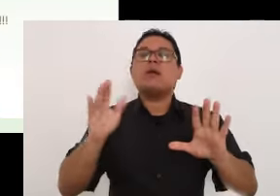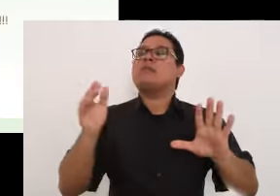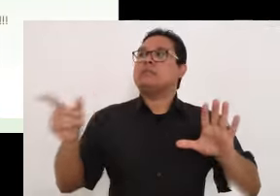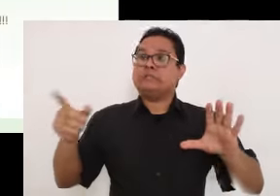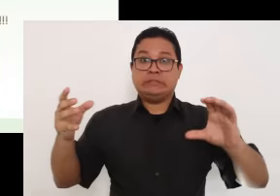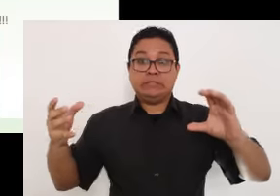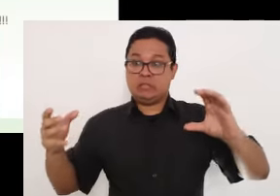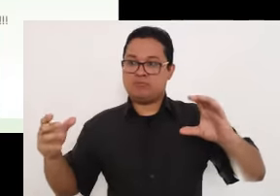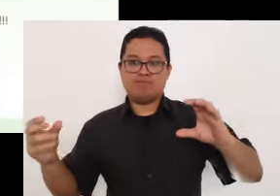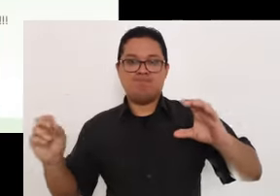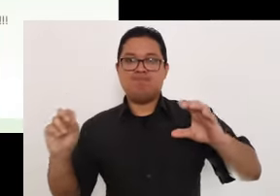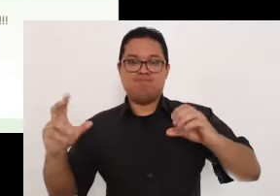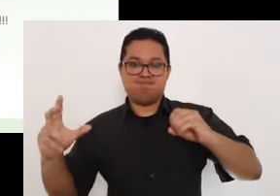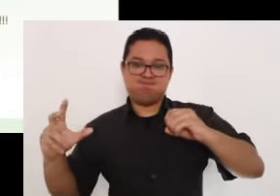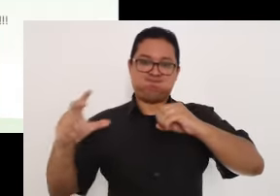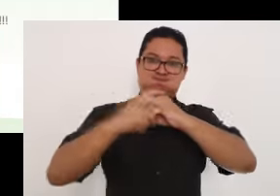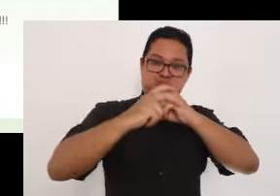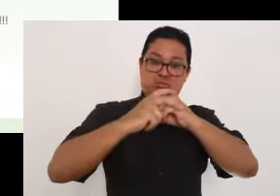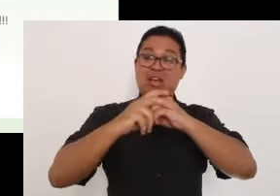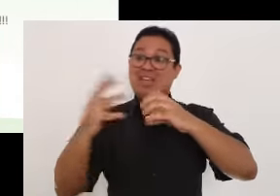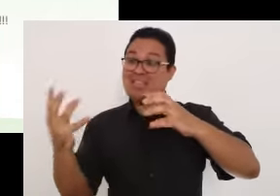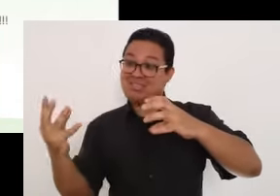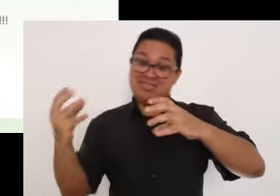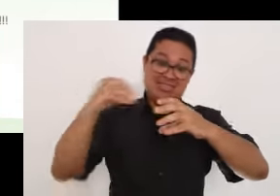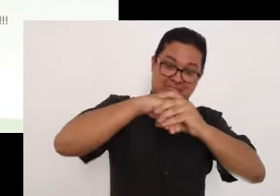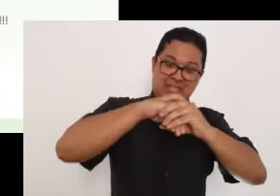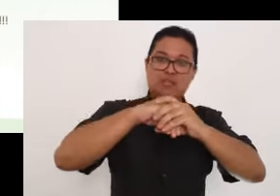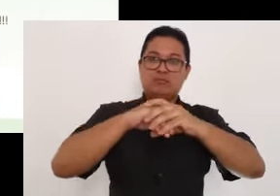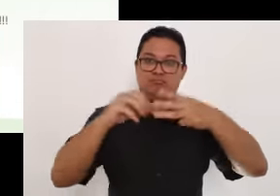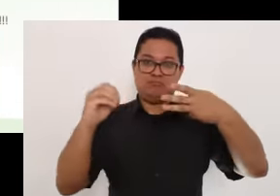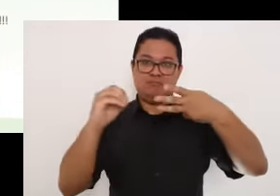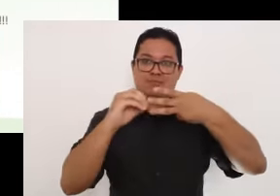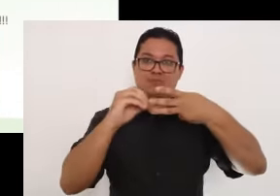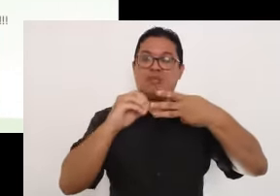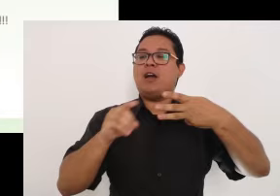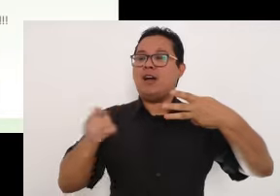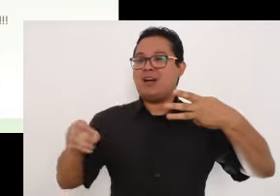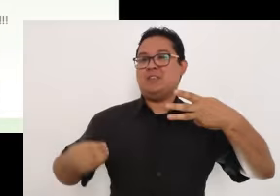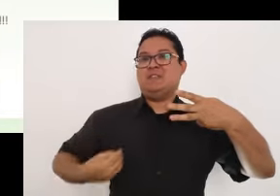parasita uma célula, ele é um parasita